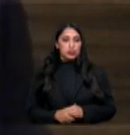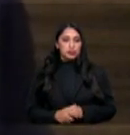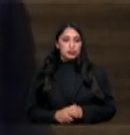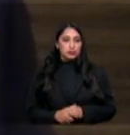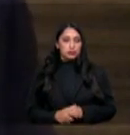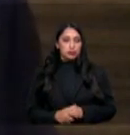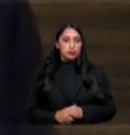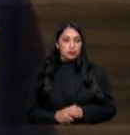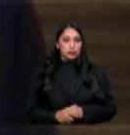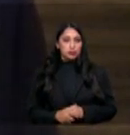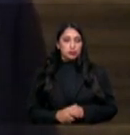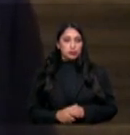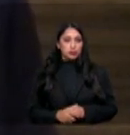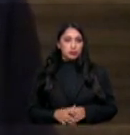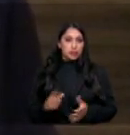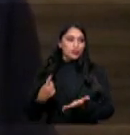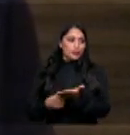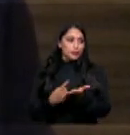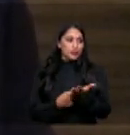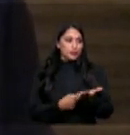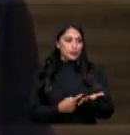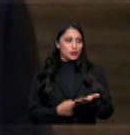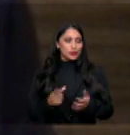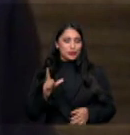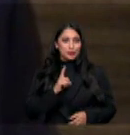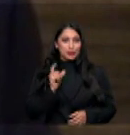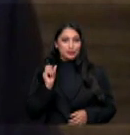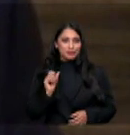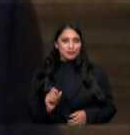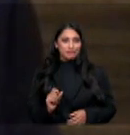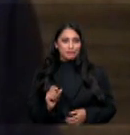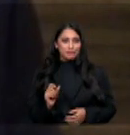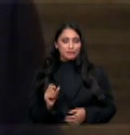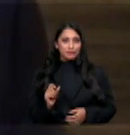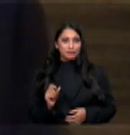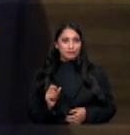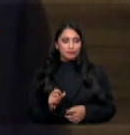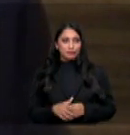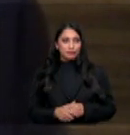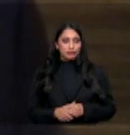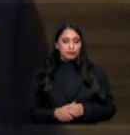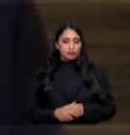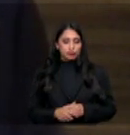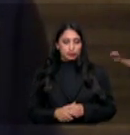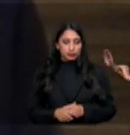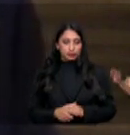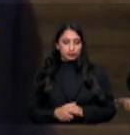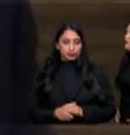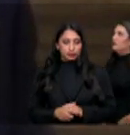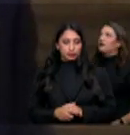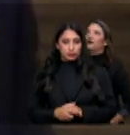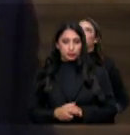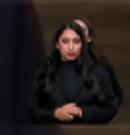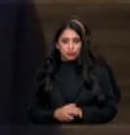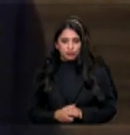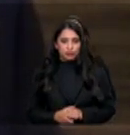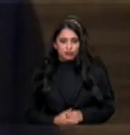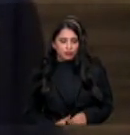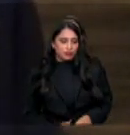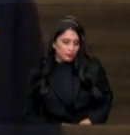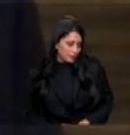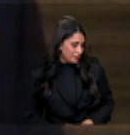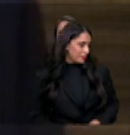bem, o acordo coletivo se aplica sobre o pressuposto